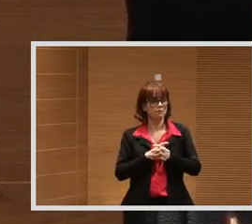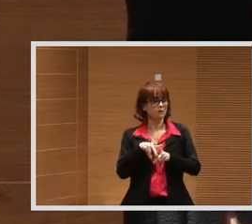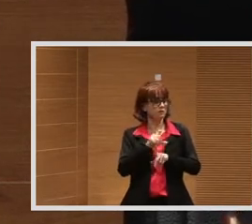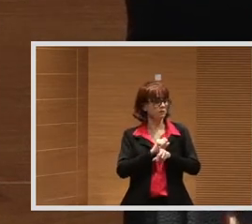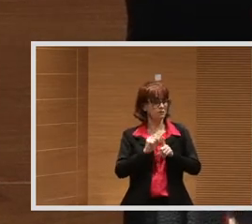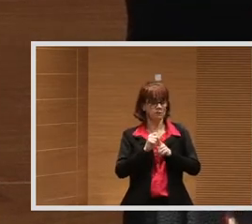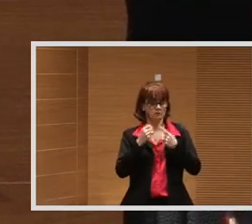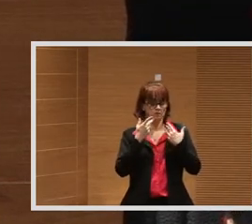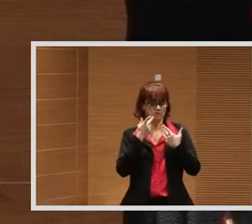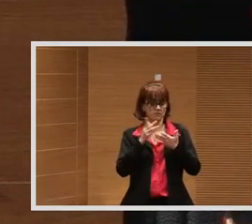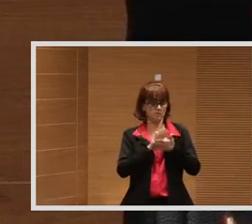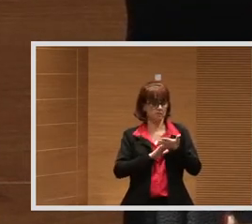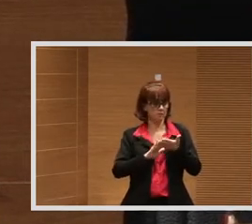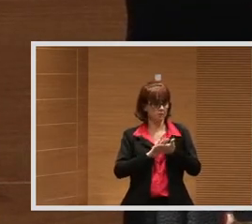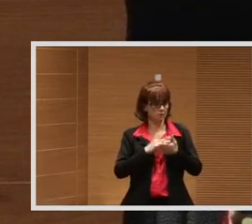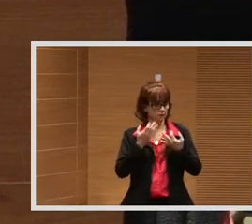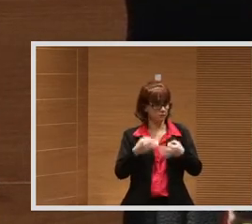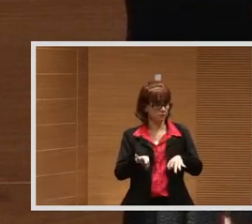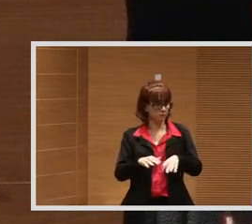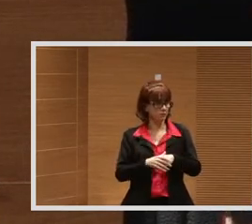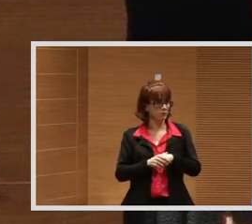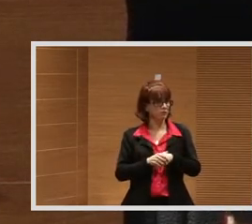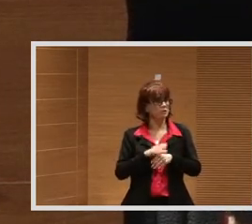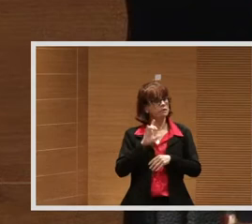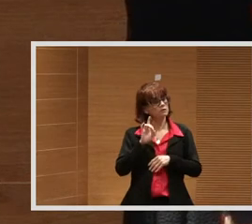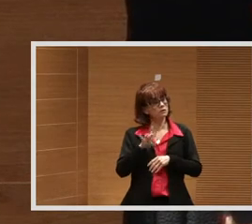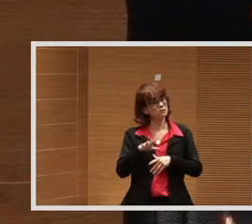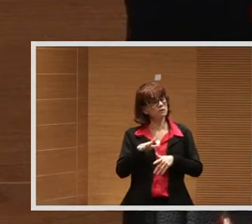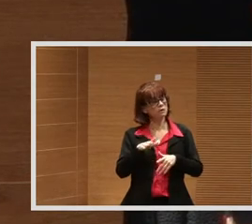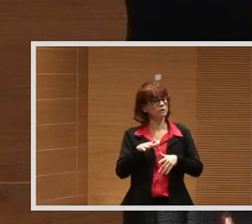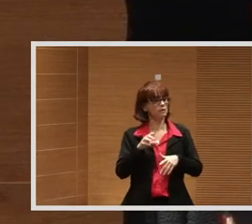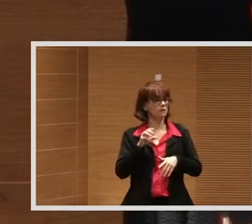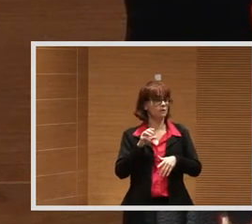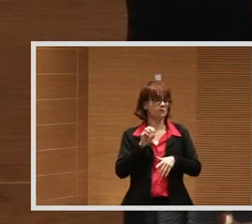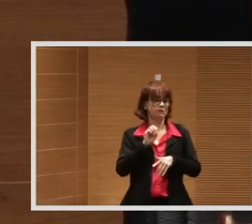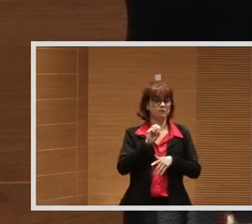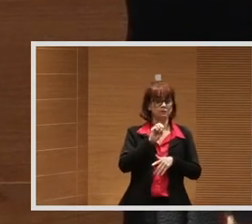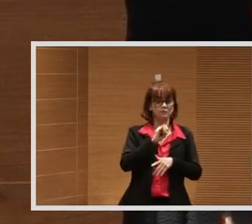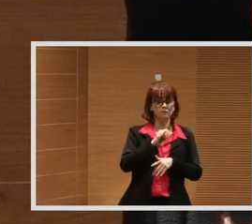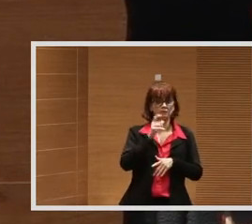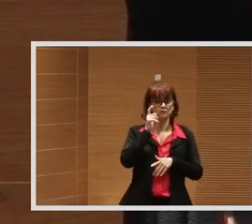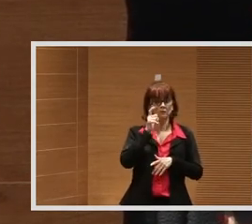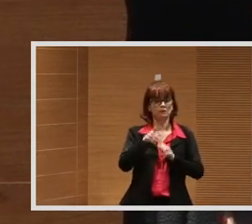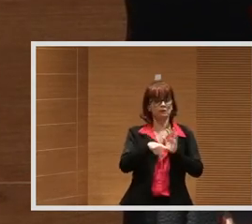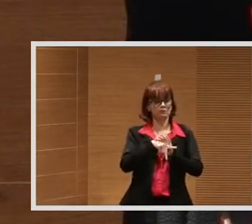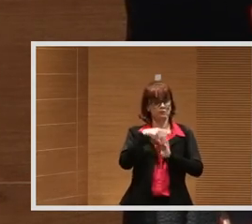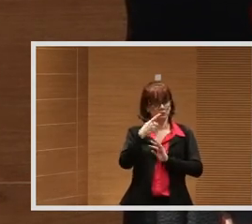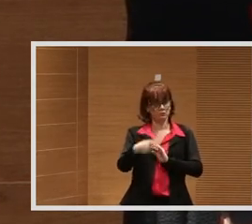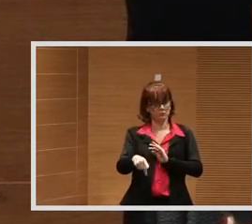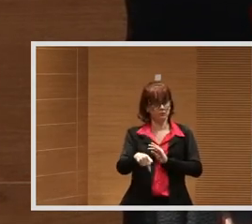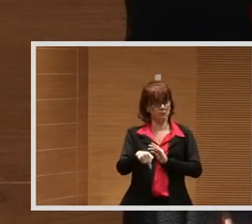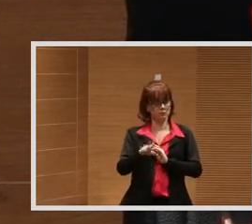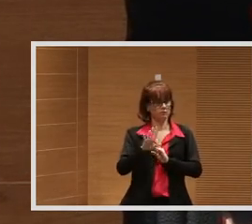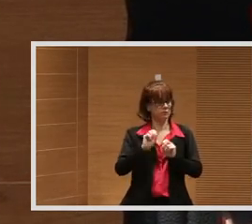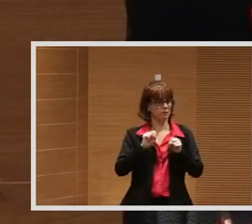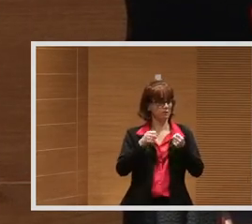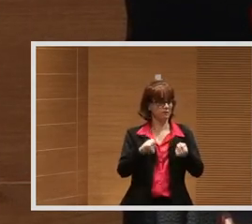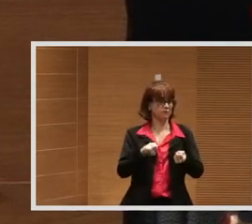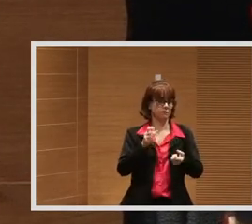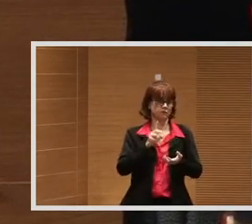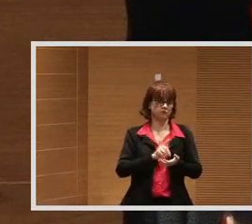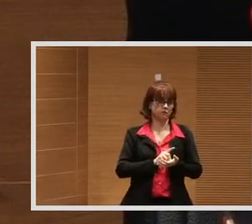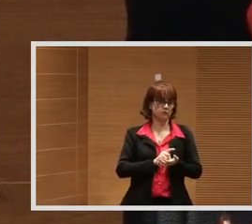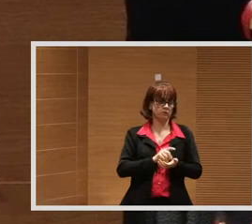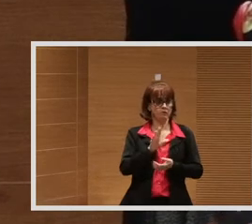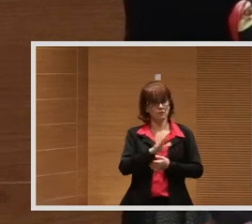manifesta, certo? Ela só se manifesta quando lhe interessa, né? Mas não defendendo, de fato,